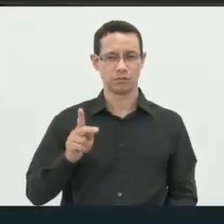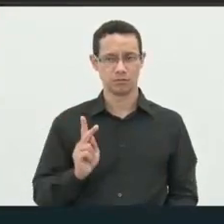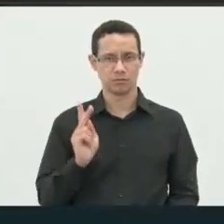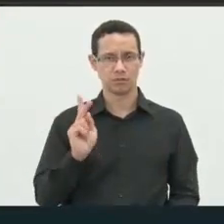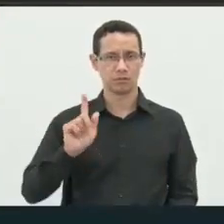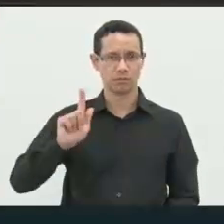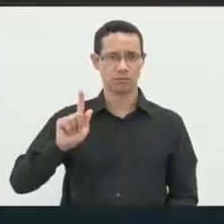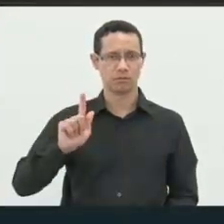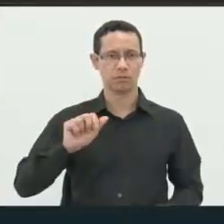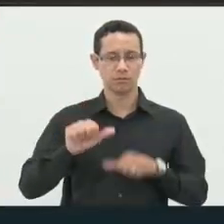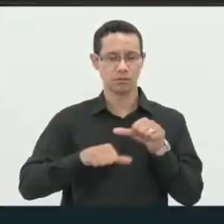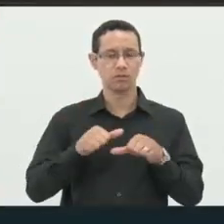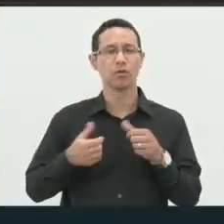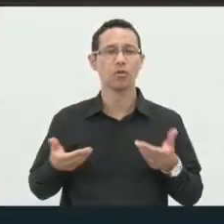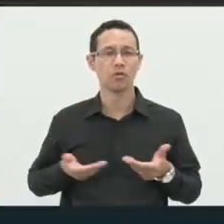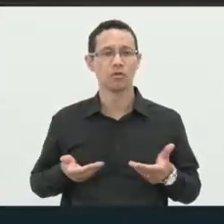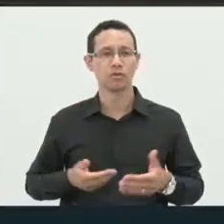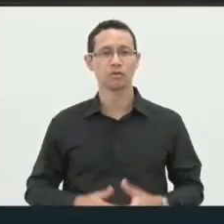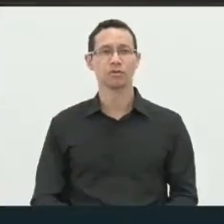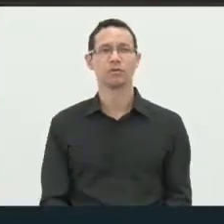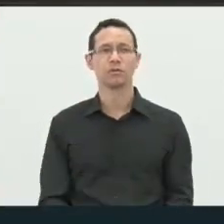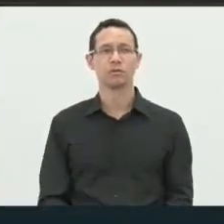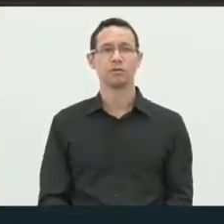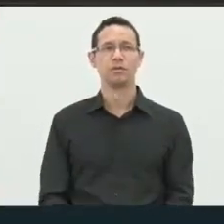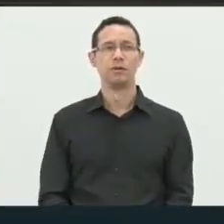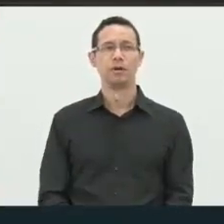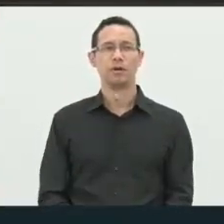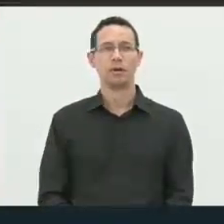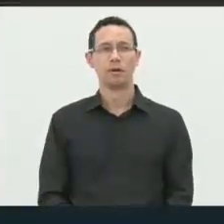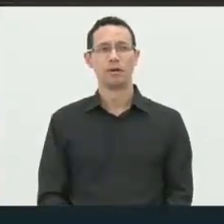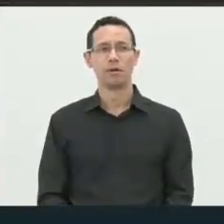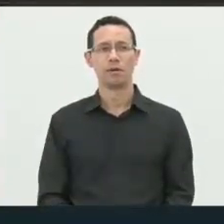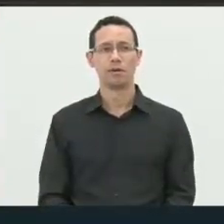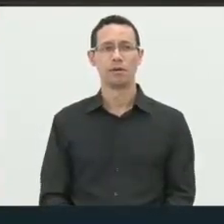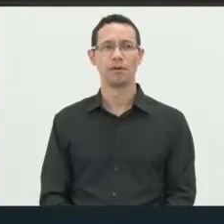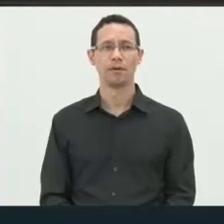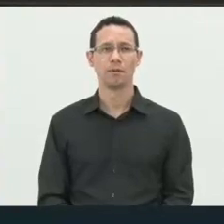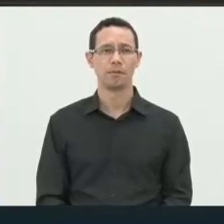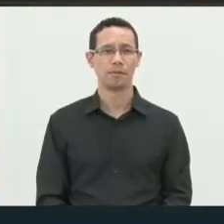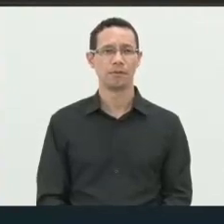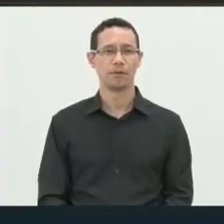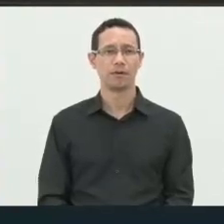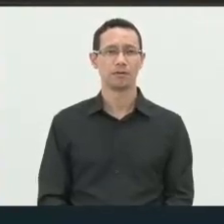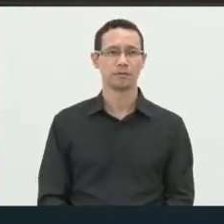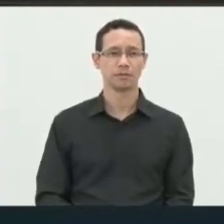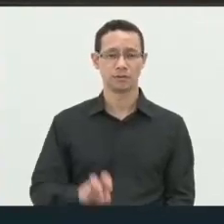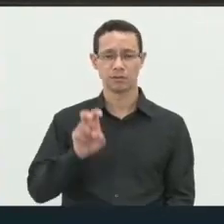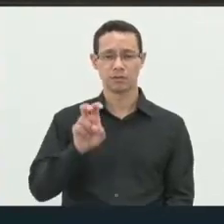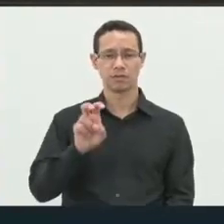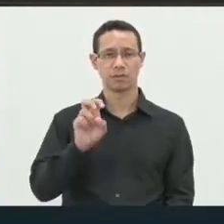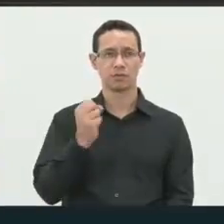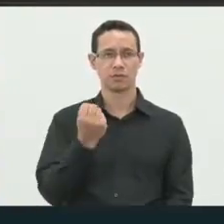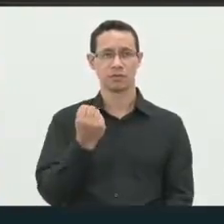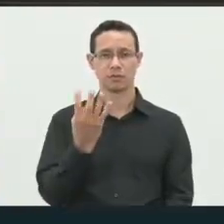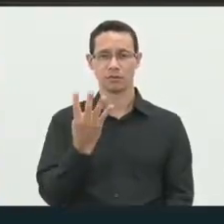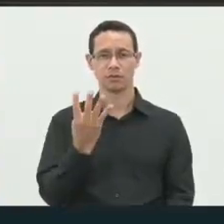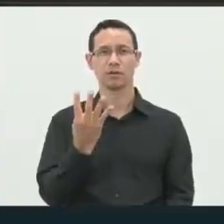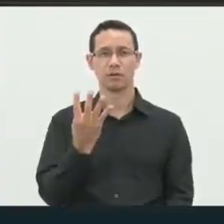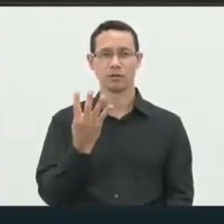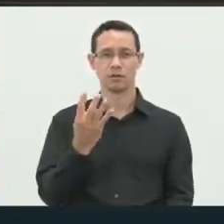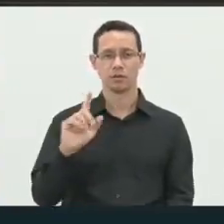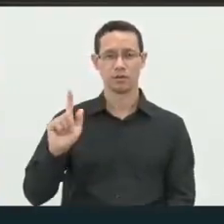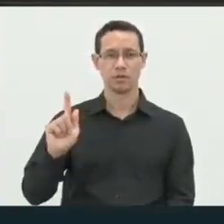hoje tá 50 584 gramas